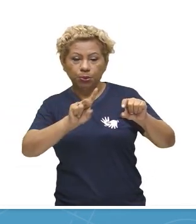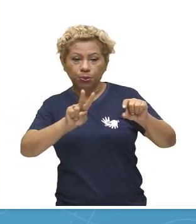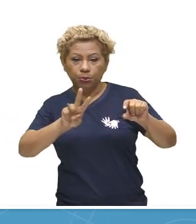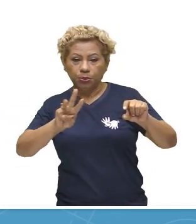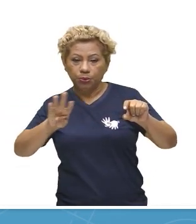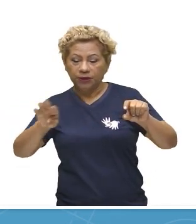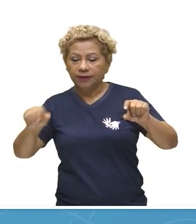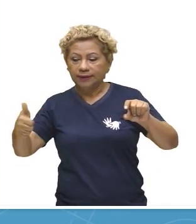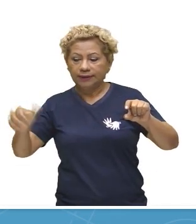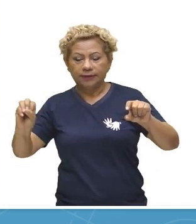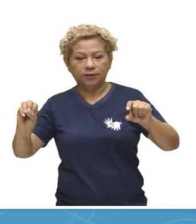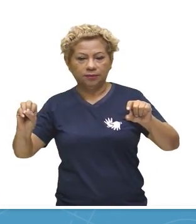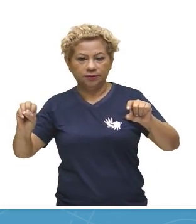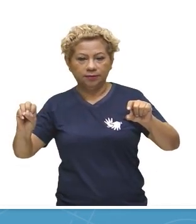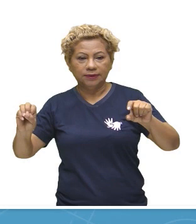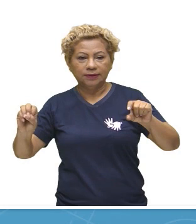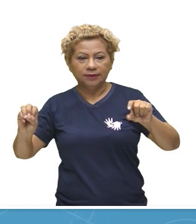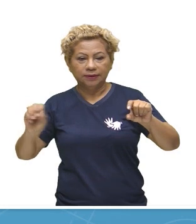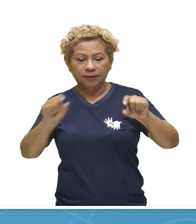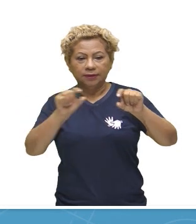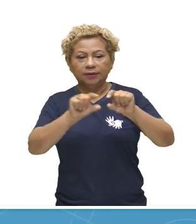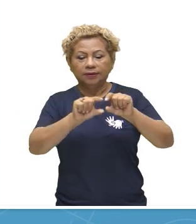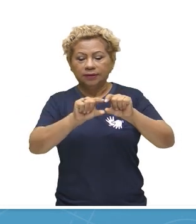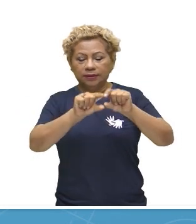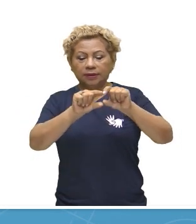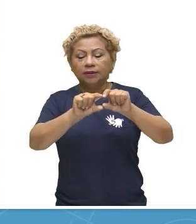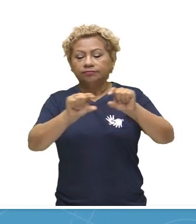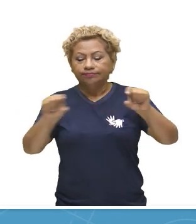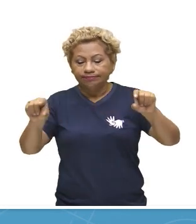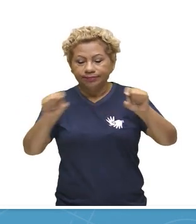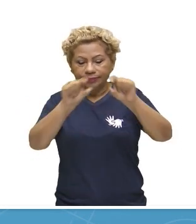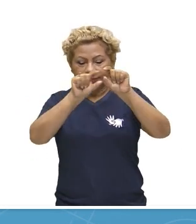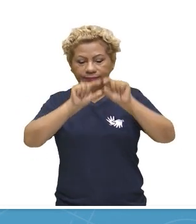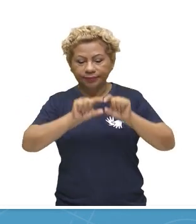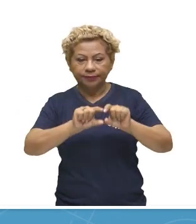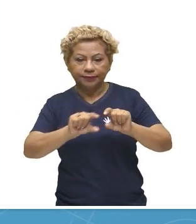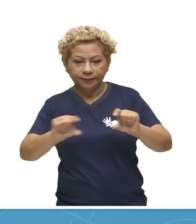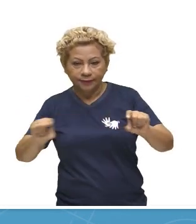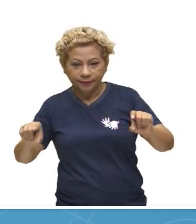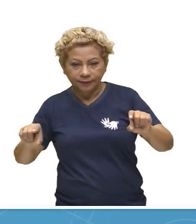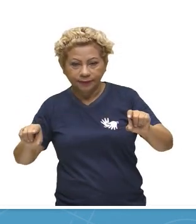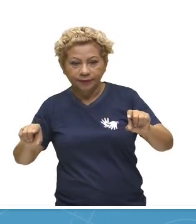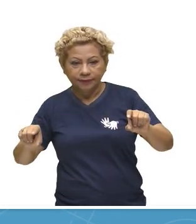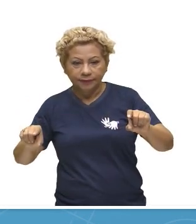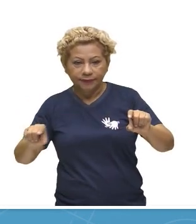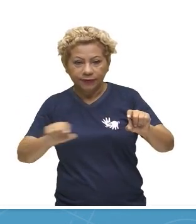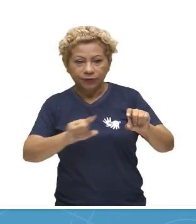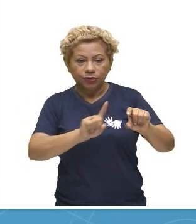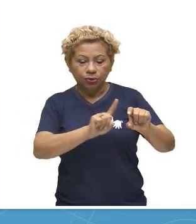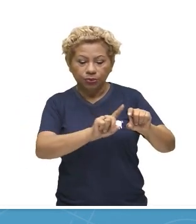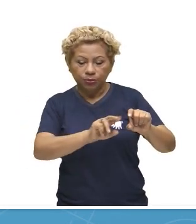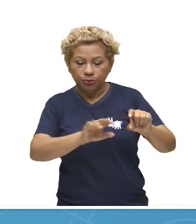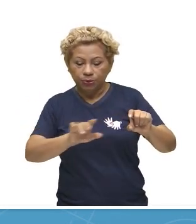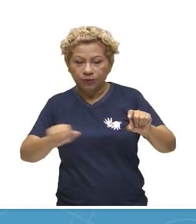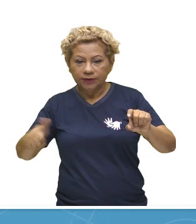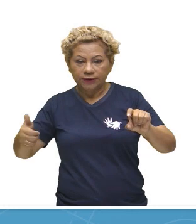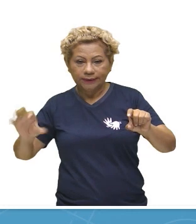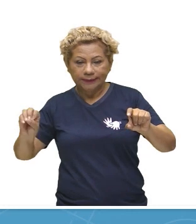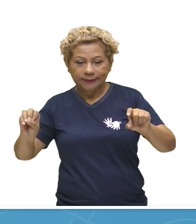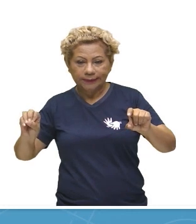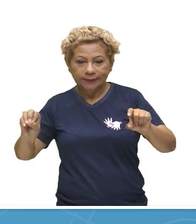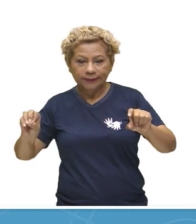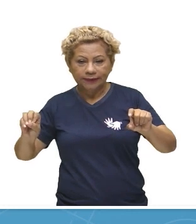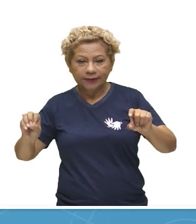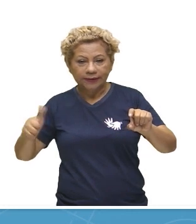10. Se a gente pegar esses números e elevar ao quadrado, a gente vai ter esses números aqui da segunda linha. Ó.